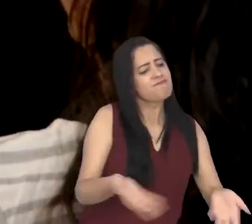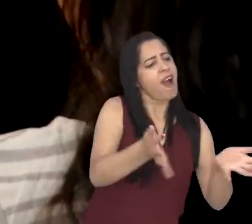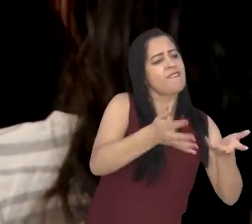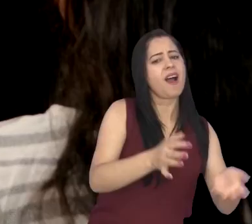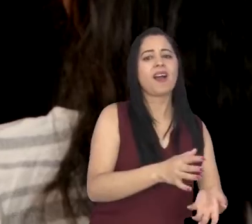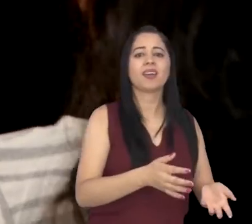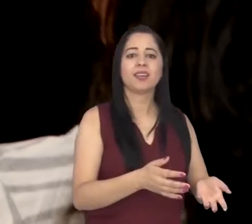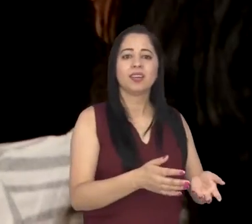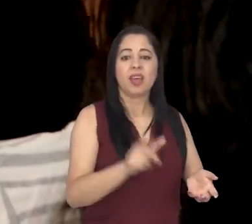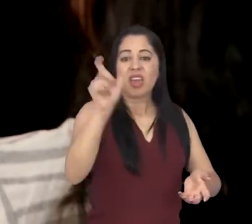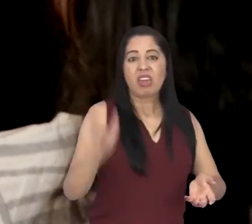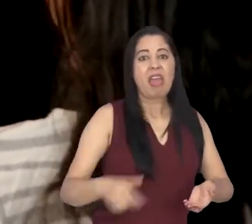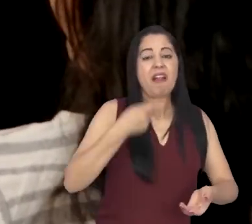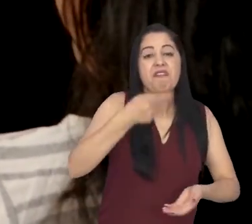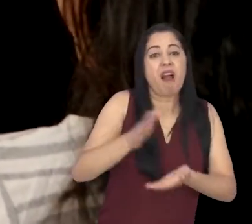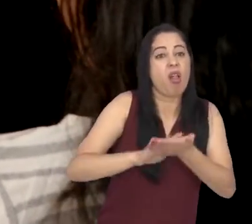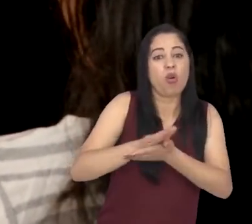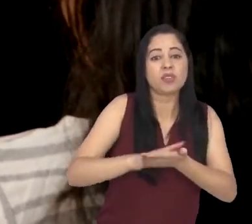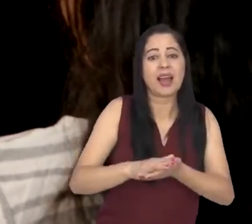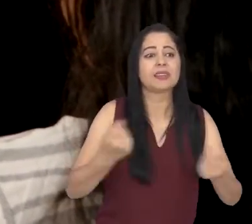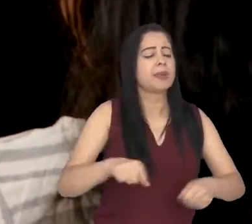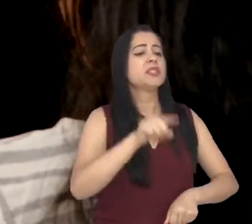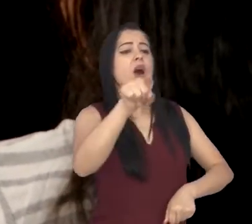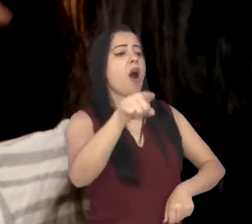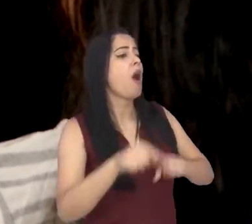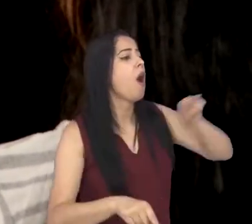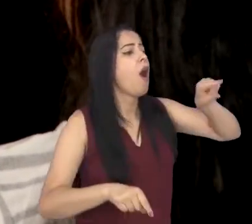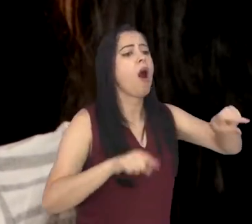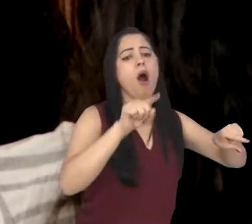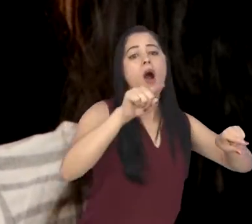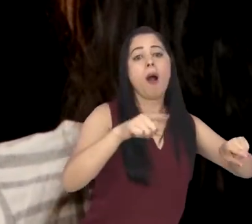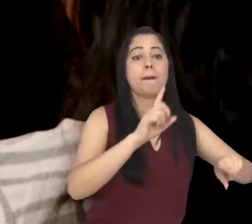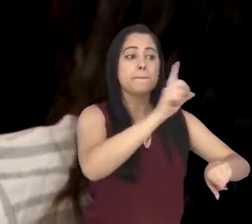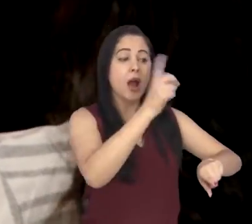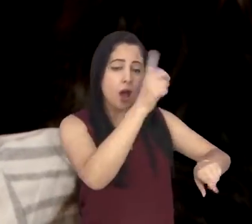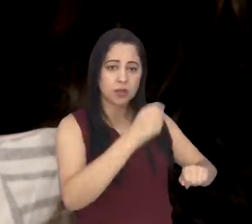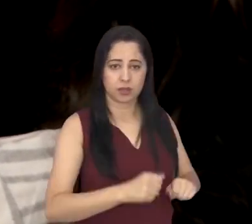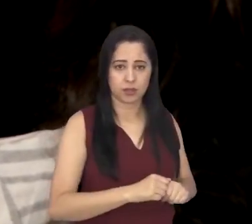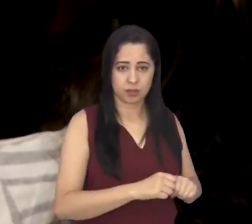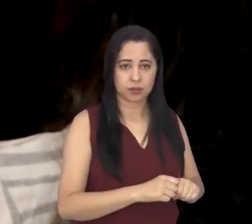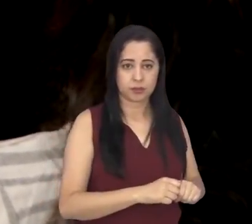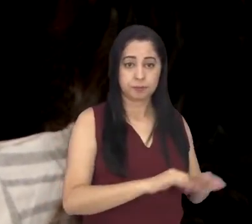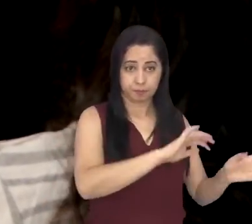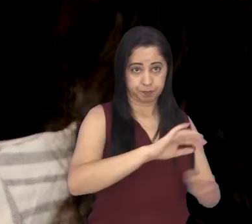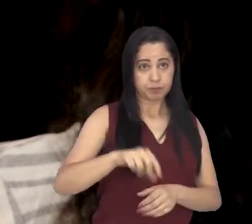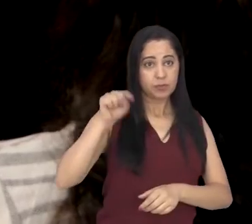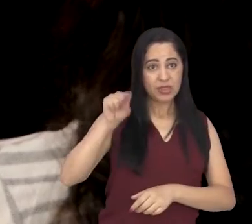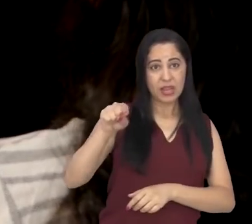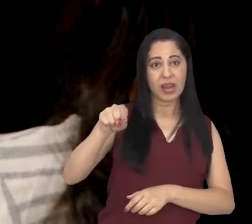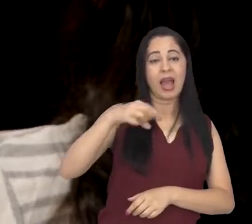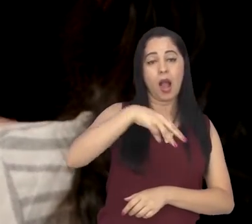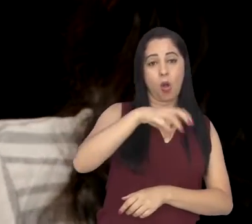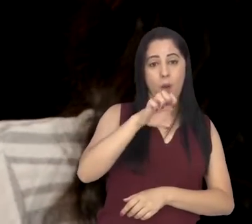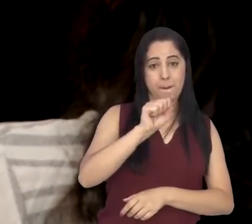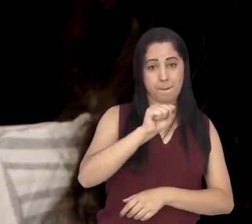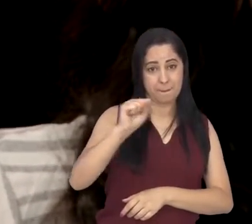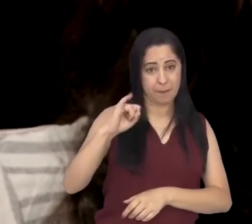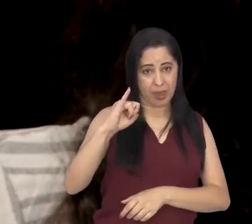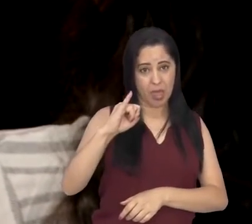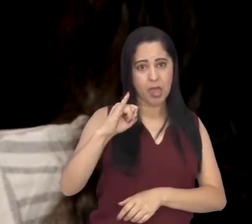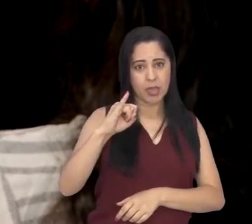fala. Pô, e tem que ninguém apontar o dedo, para ali, para aqui. Até o Messi, num jogo da